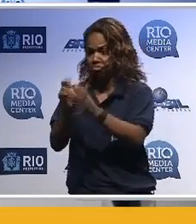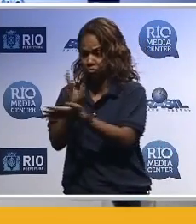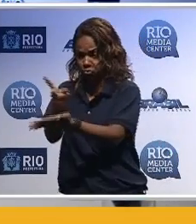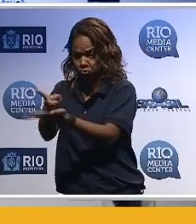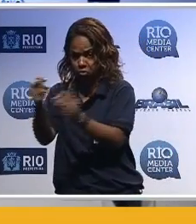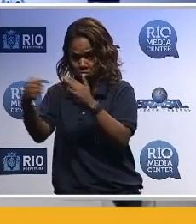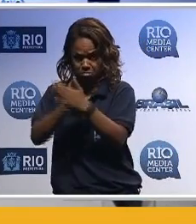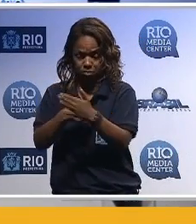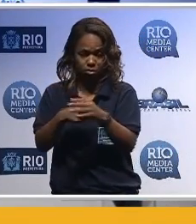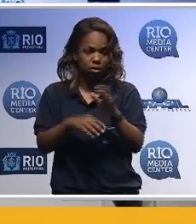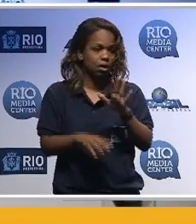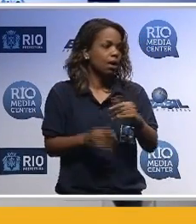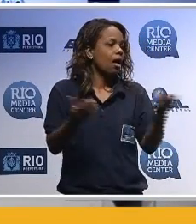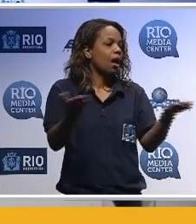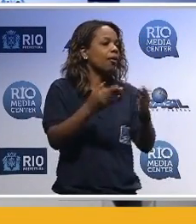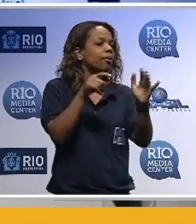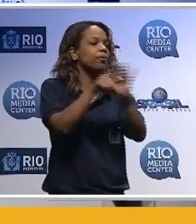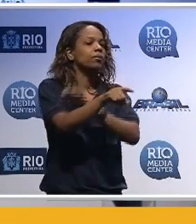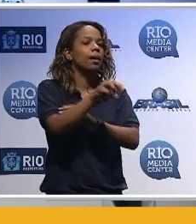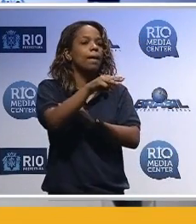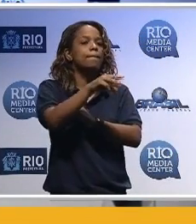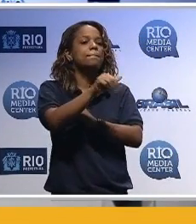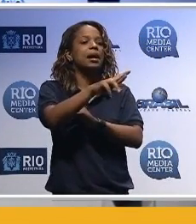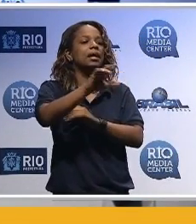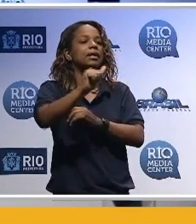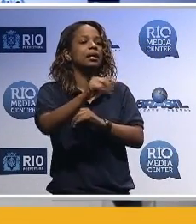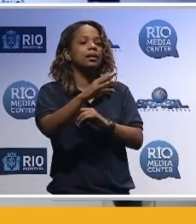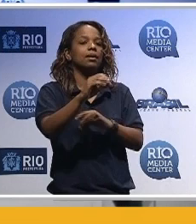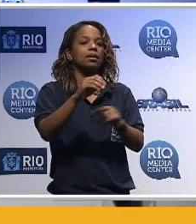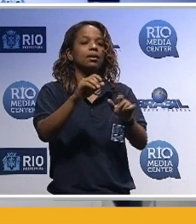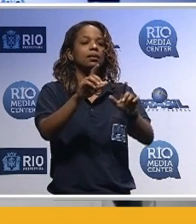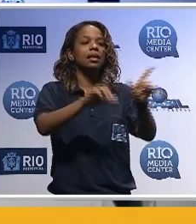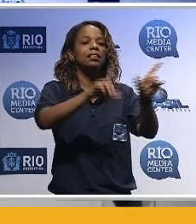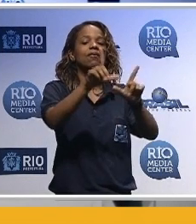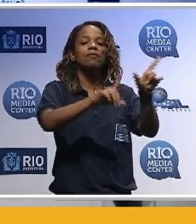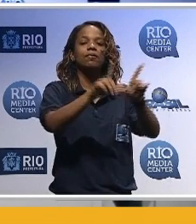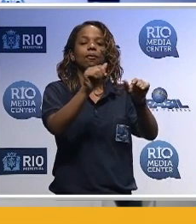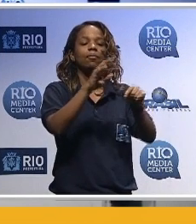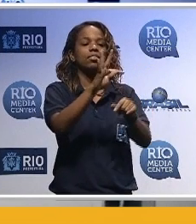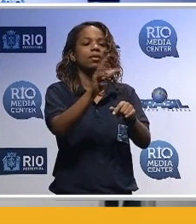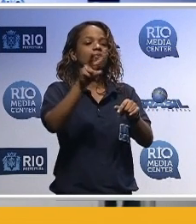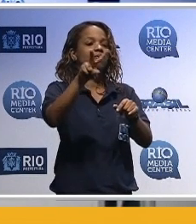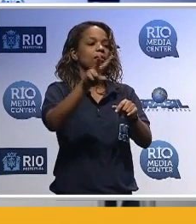Mais perguntas? Vamos chamar agora a jornalista Mariana Procópio, da Band TV.